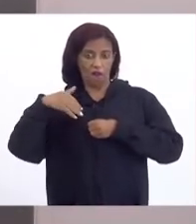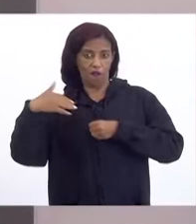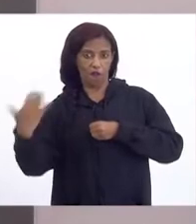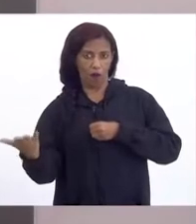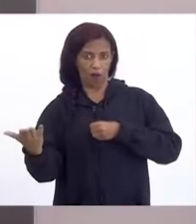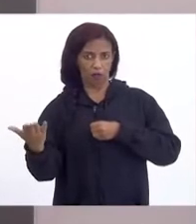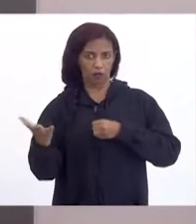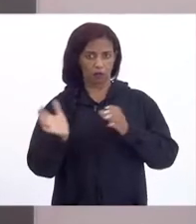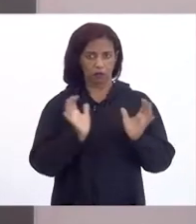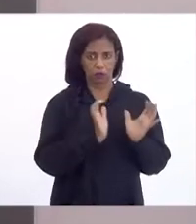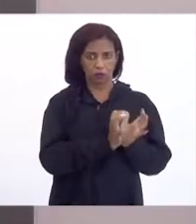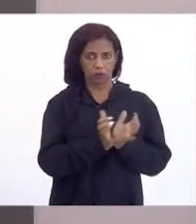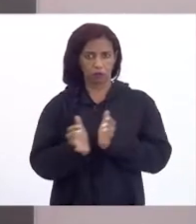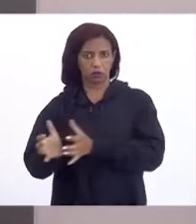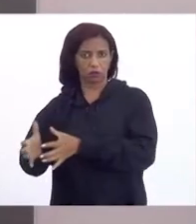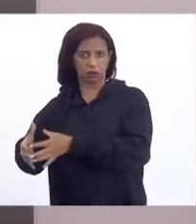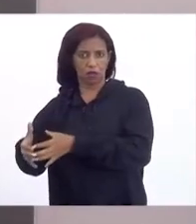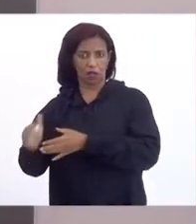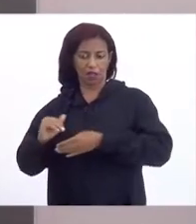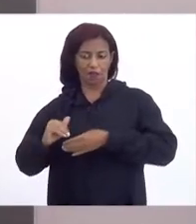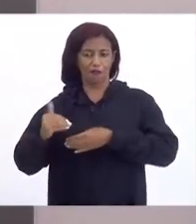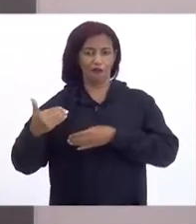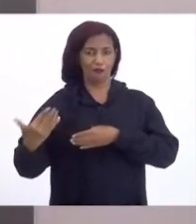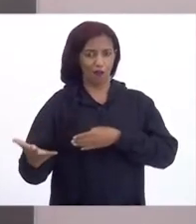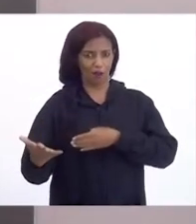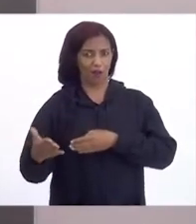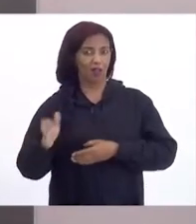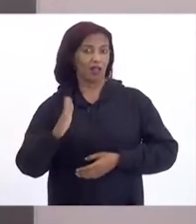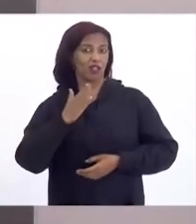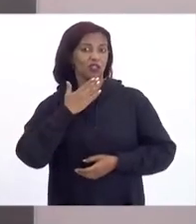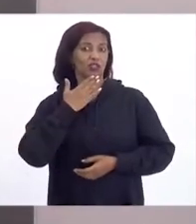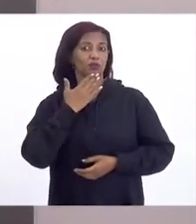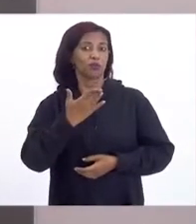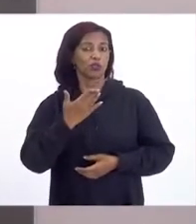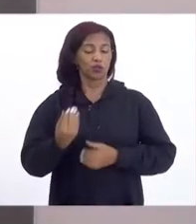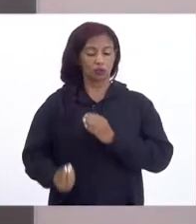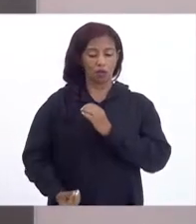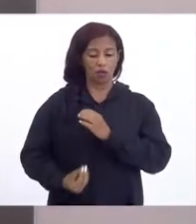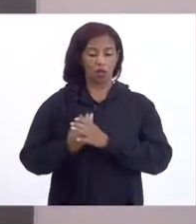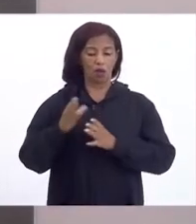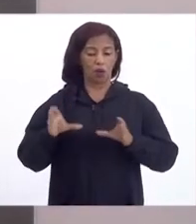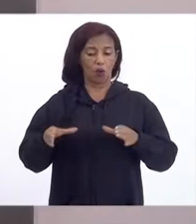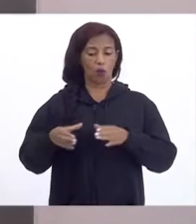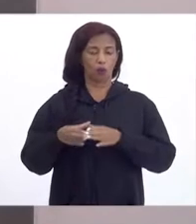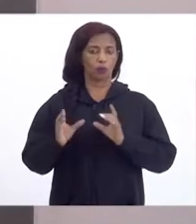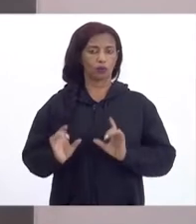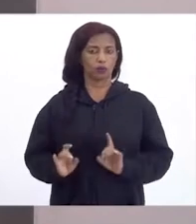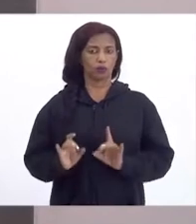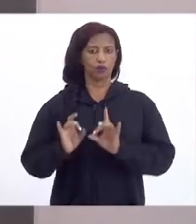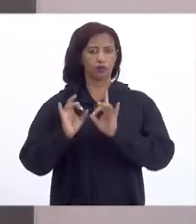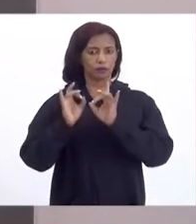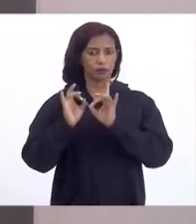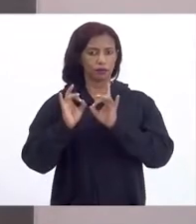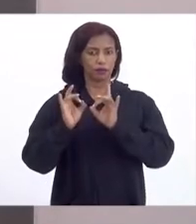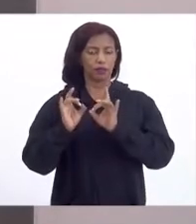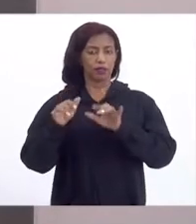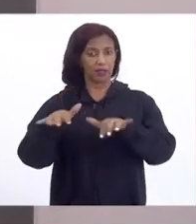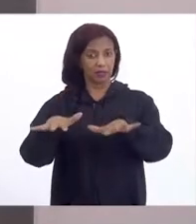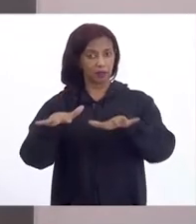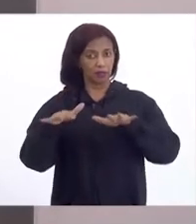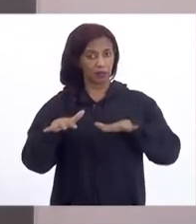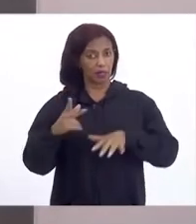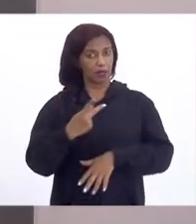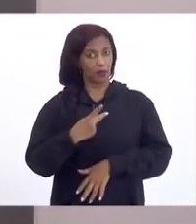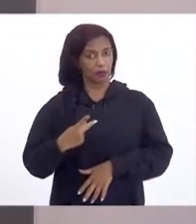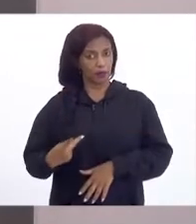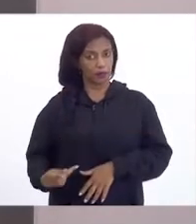duas comissões, porque ela tinha a propositura de criar uma comissão especial e, em plenário, o